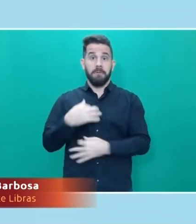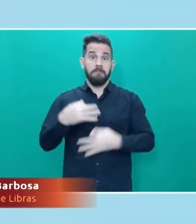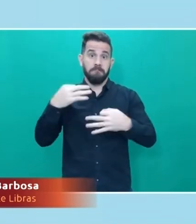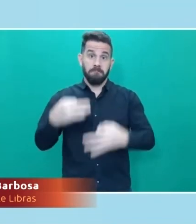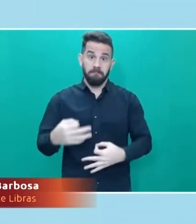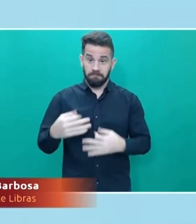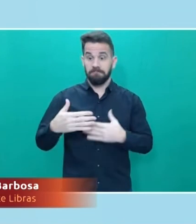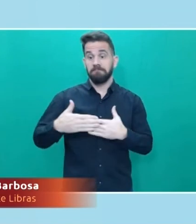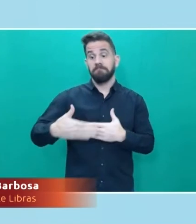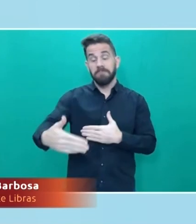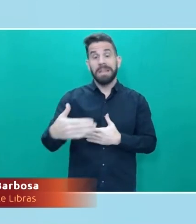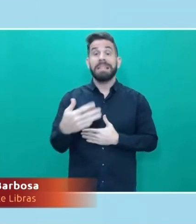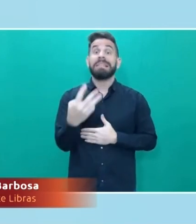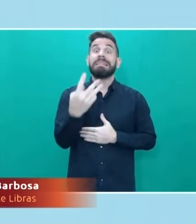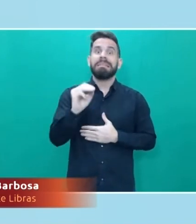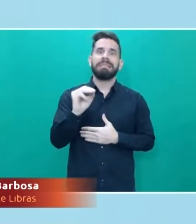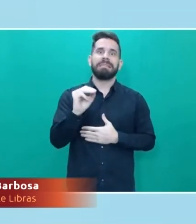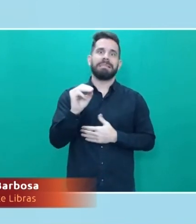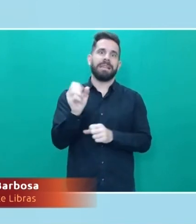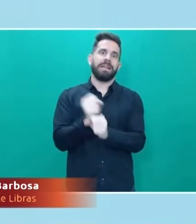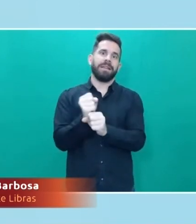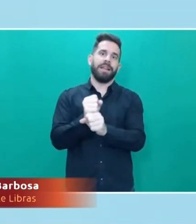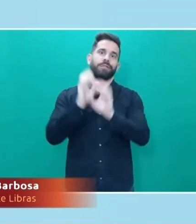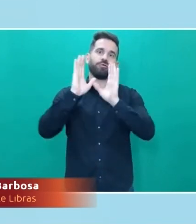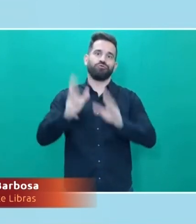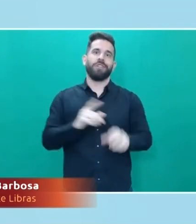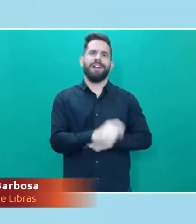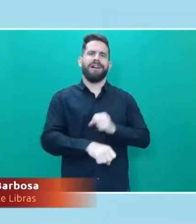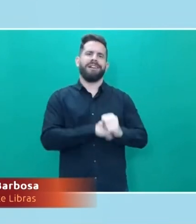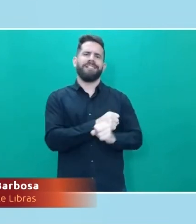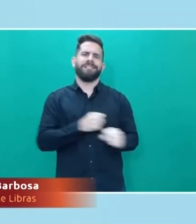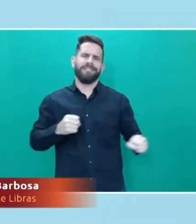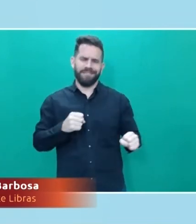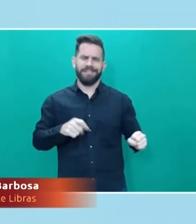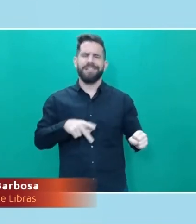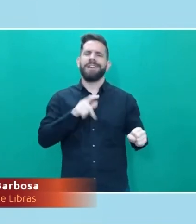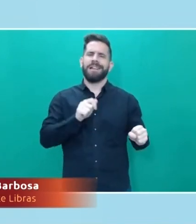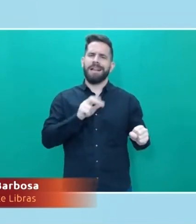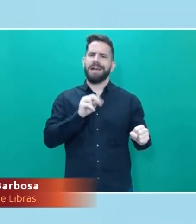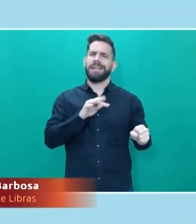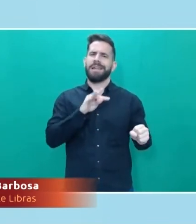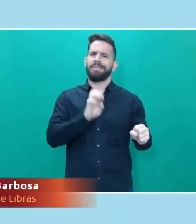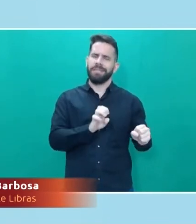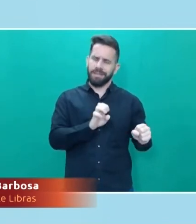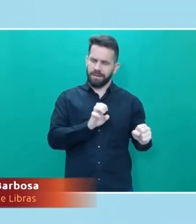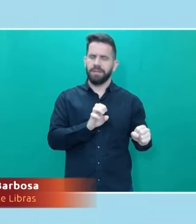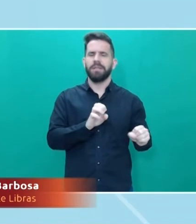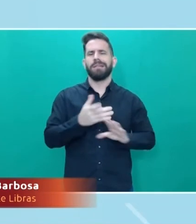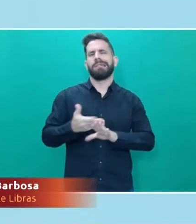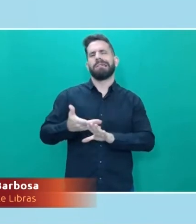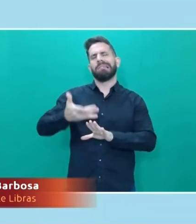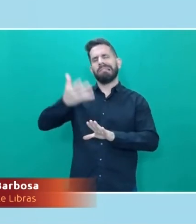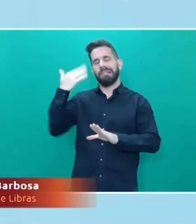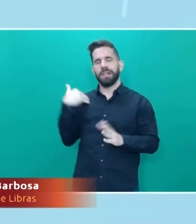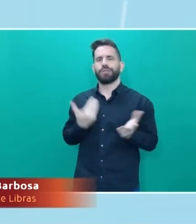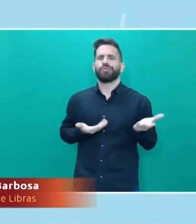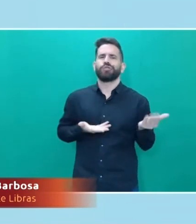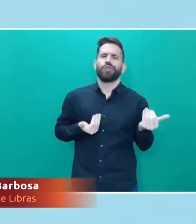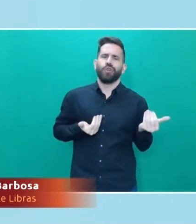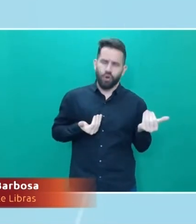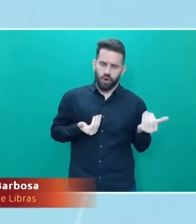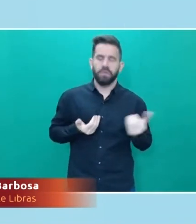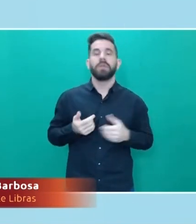karatê. E eu já dou aula há muitos anos, né, desde a juventude, e eu venho